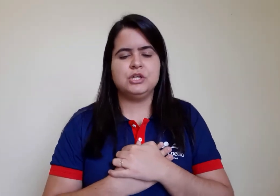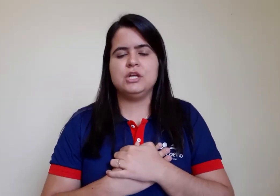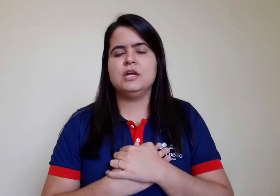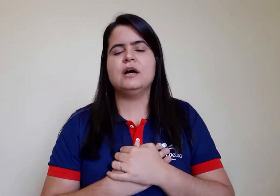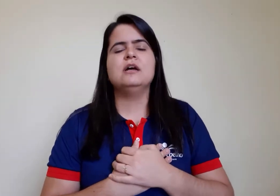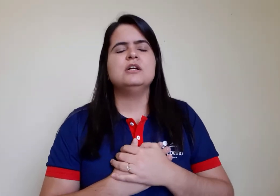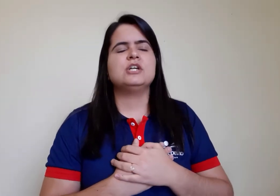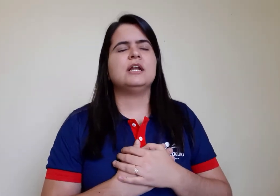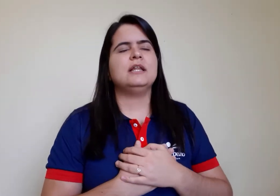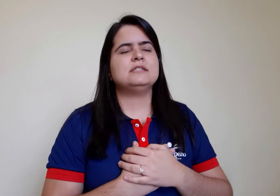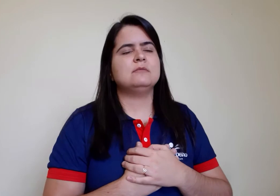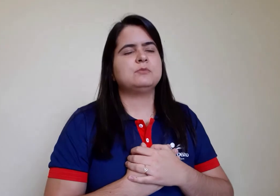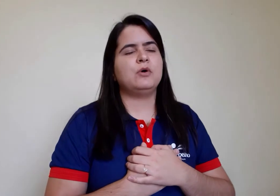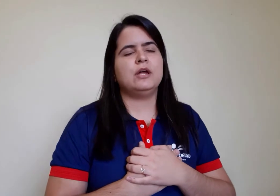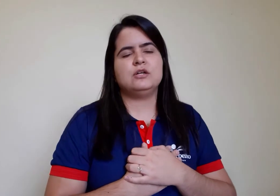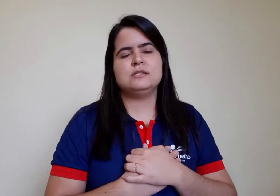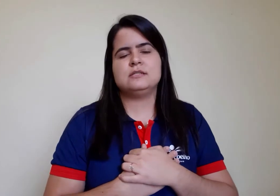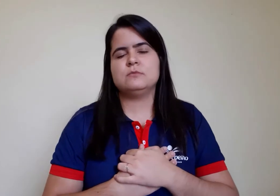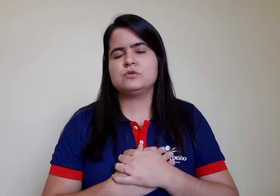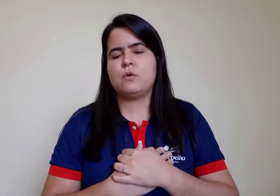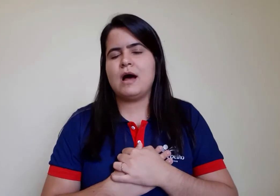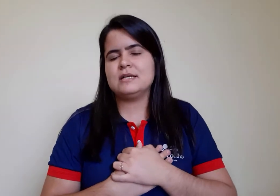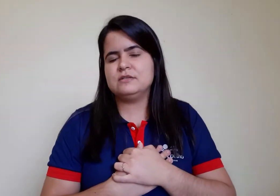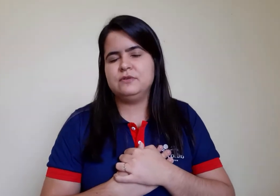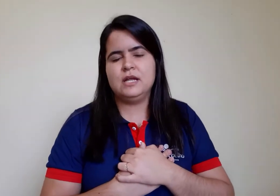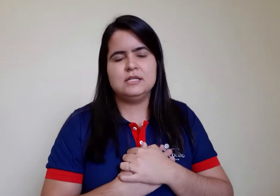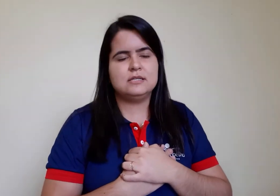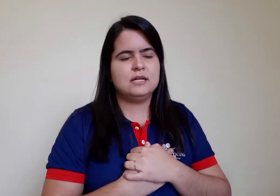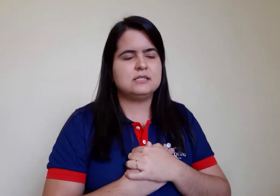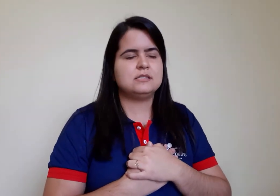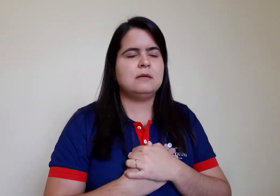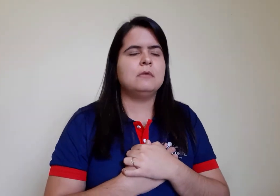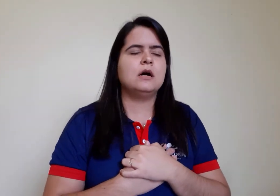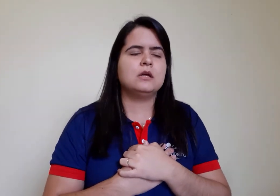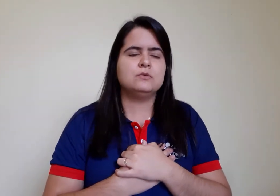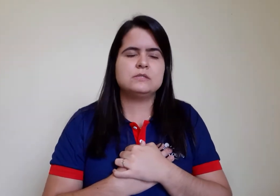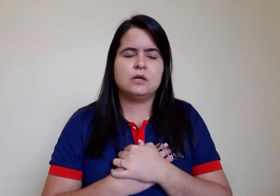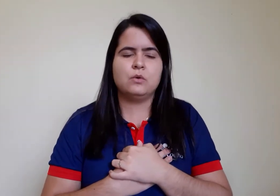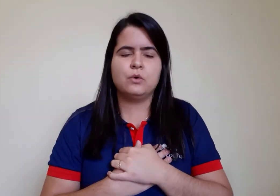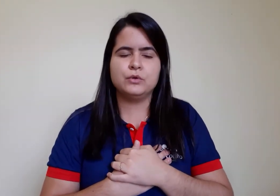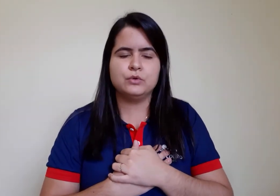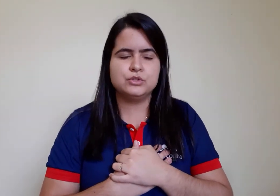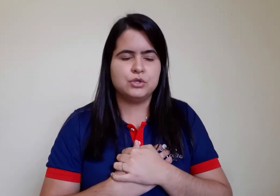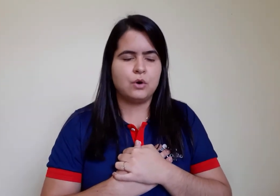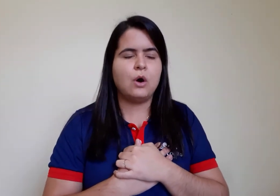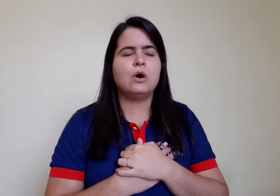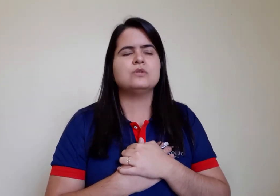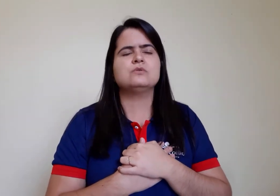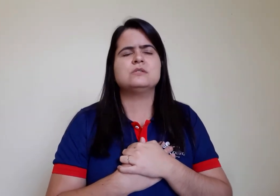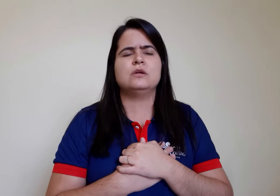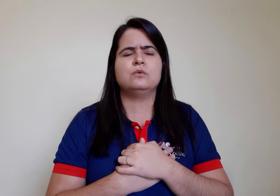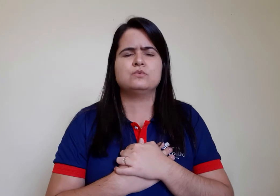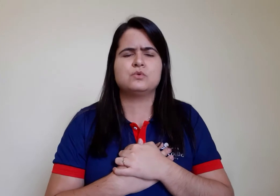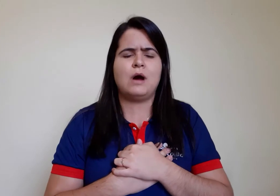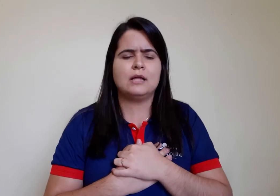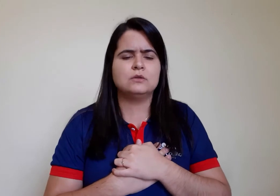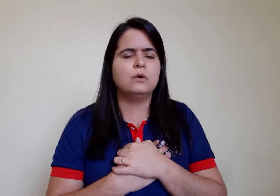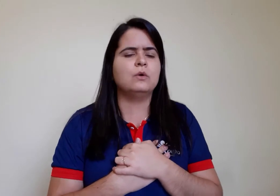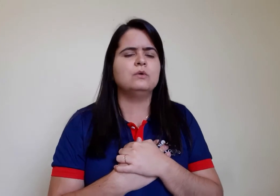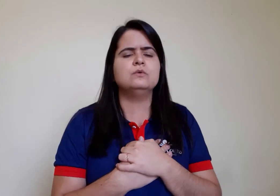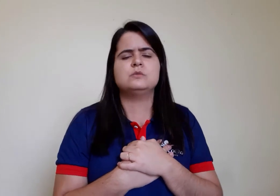um dia, te agradecemos porque nós estamos quase finalizando essa semana e o Senhor cuidou de nós, o Senhor